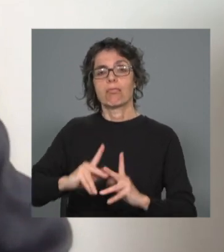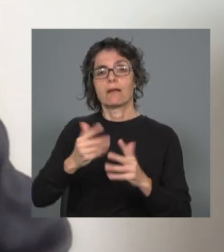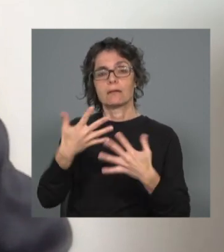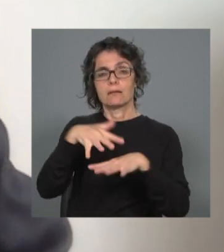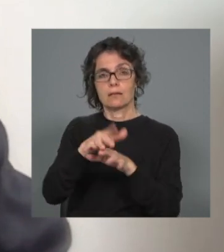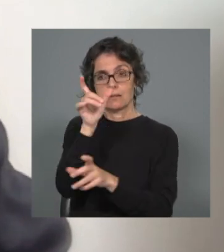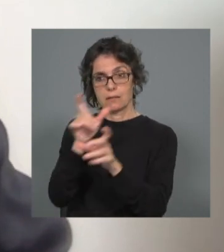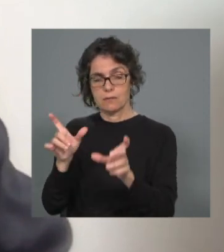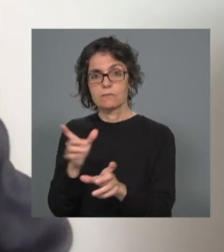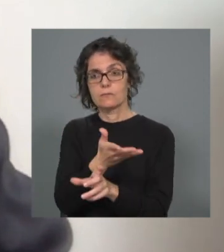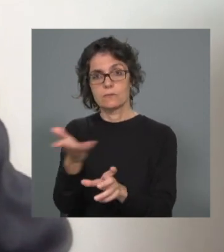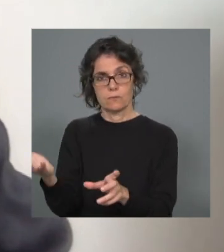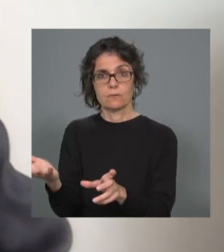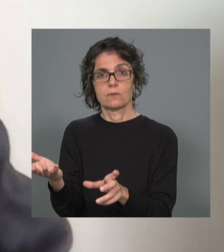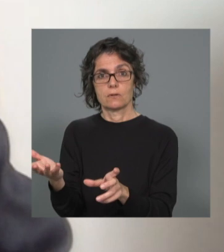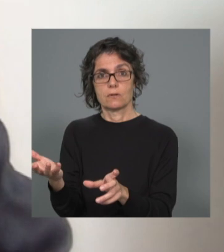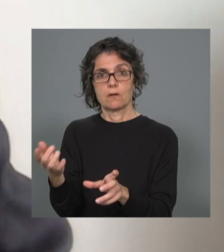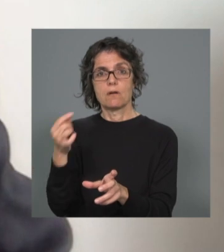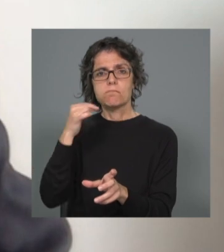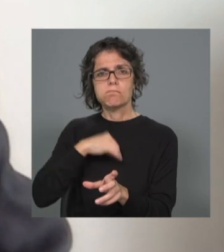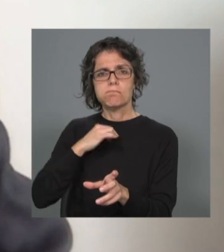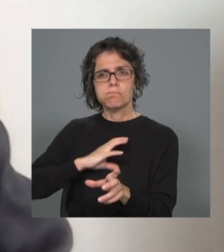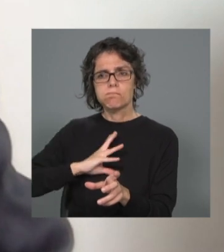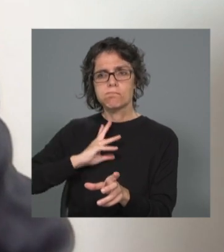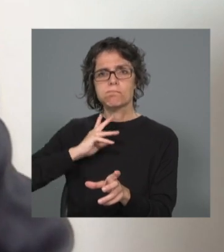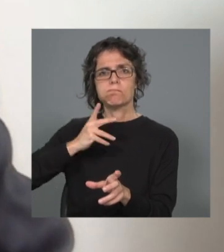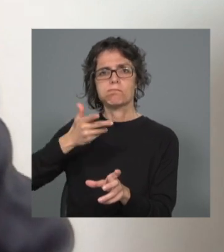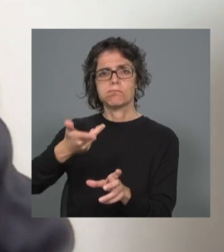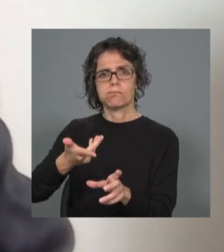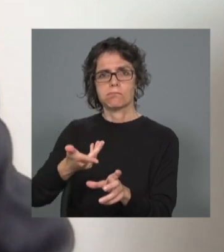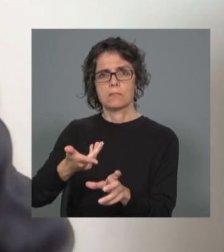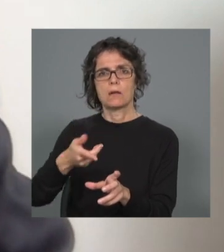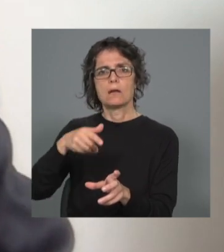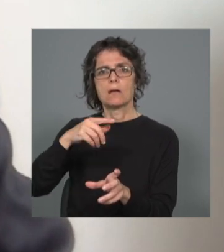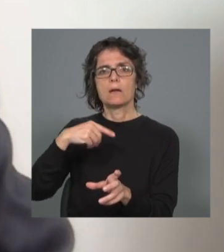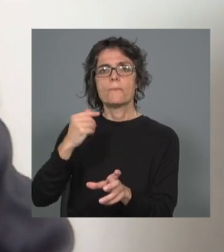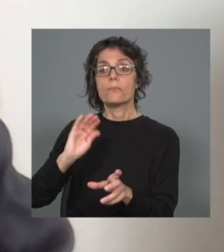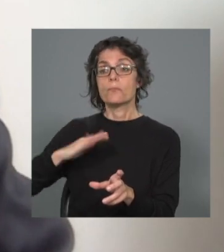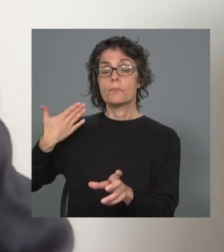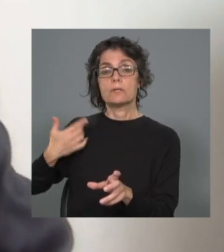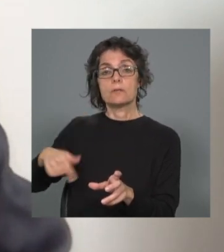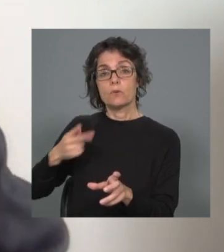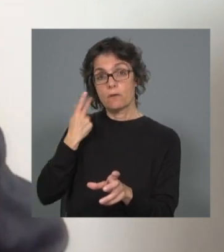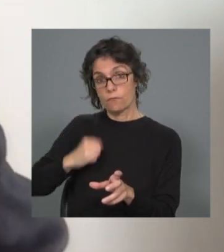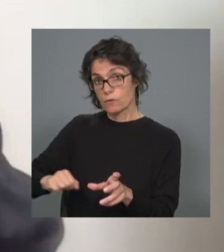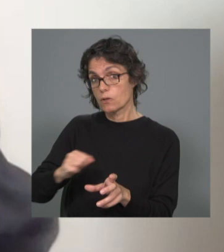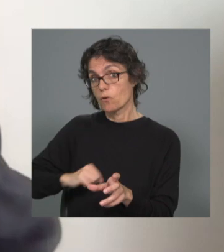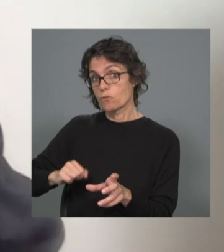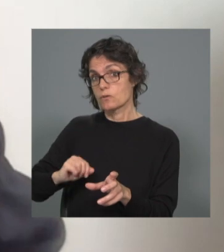isso deve agir desde o princípio da vida humana. Nós somos audaciosos e achamos que desde